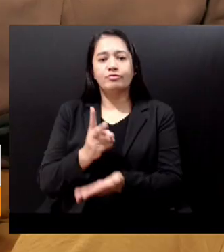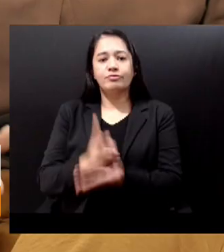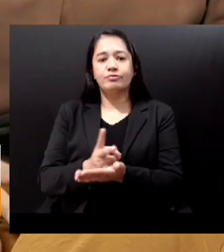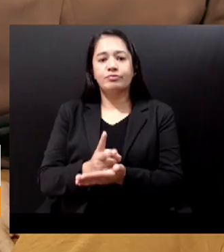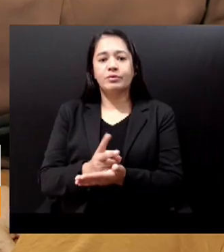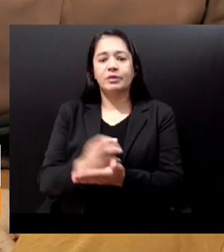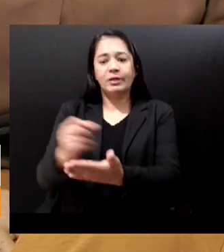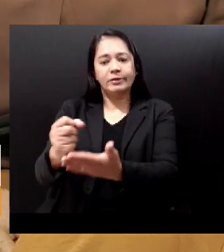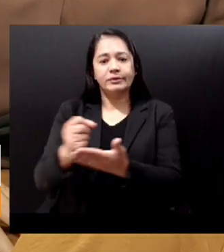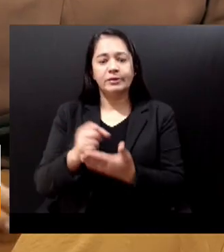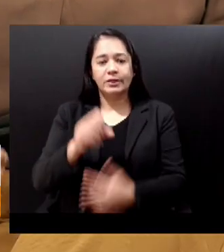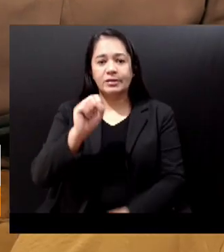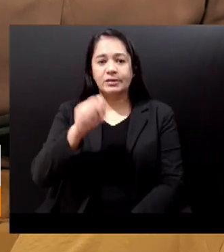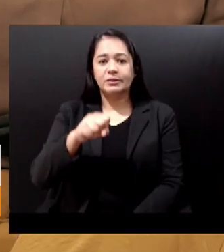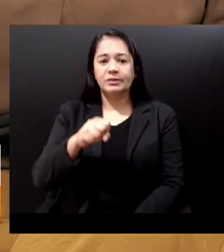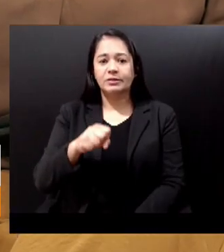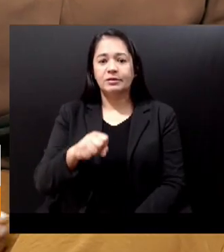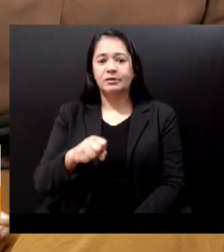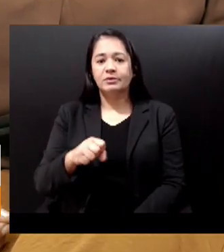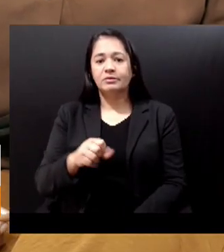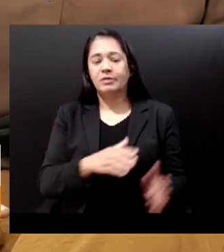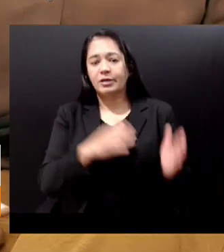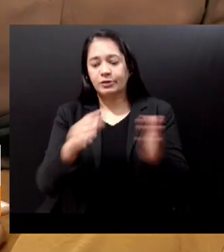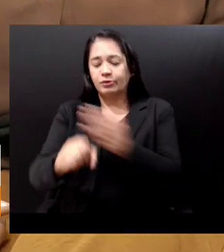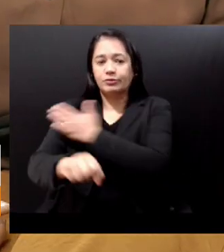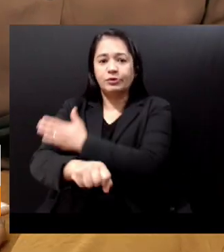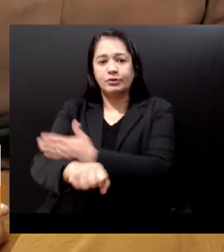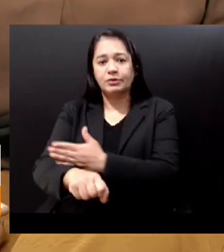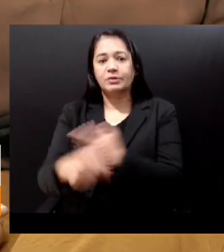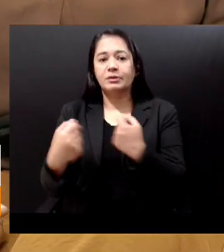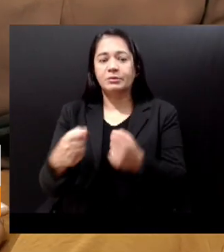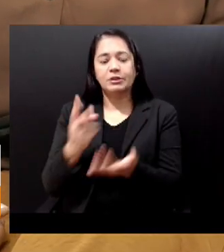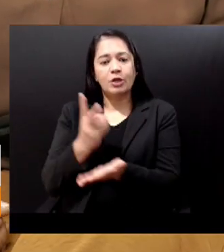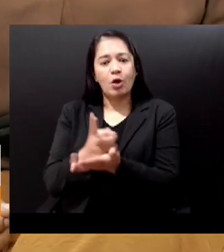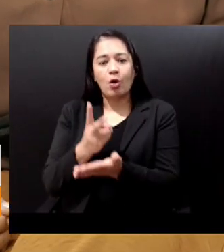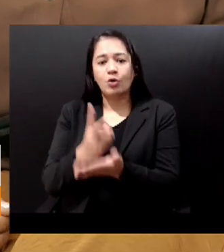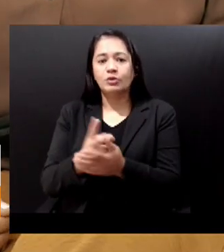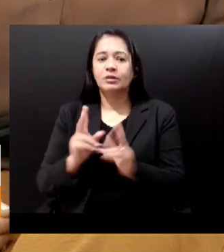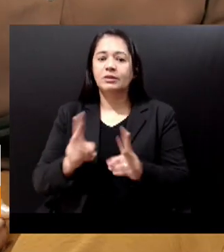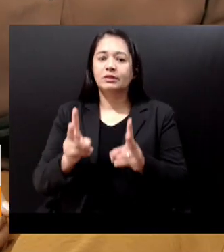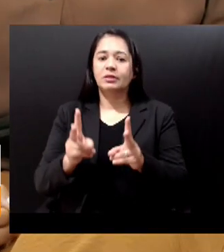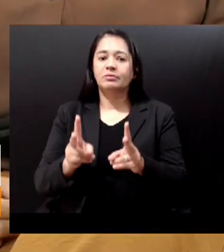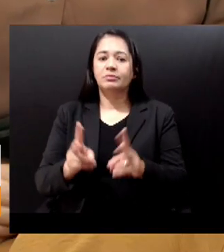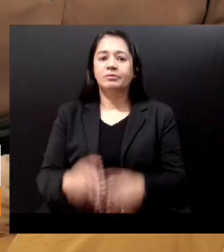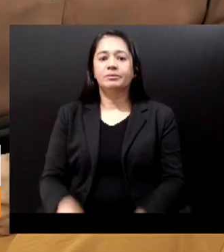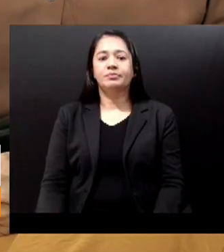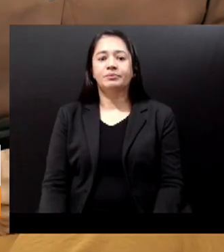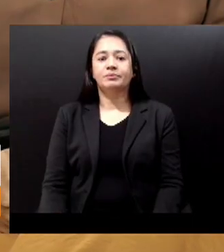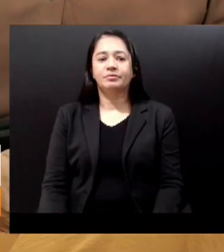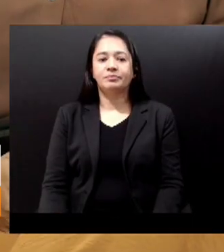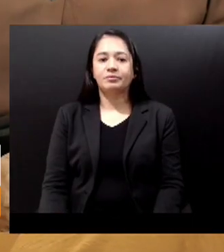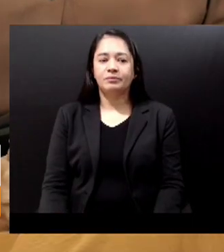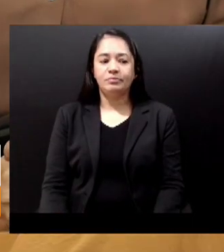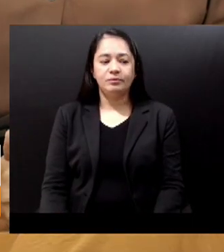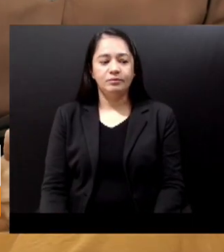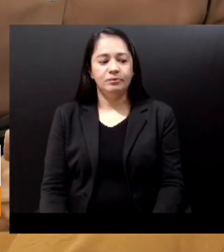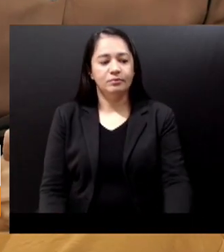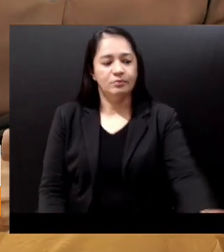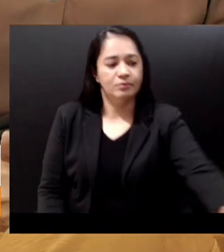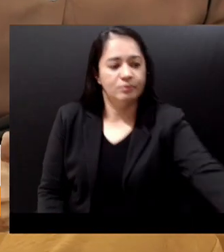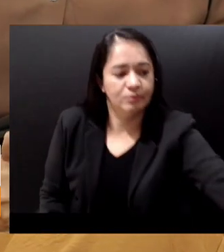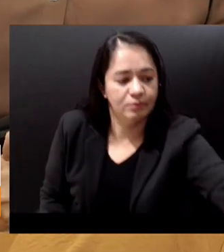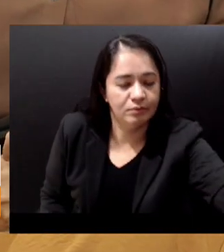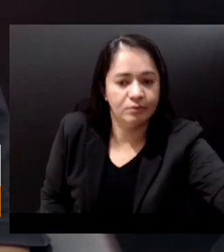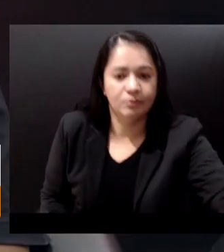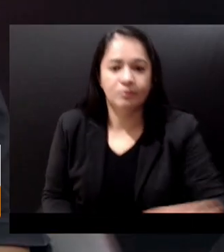da disciplina, a gente precisa ter constância para ter a disciplina, né. É isso, Marcelo. É isso. A constância vai